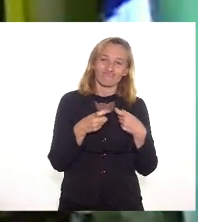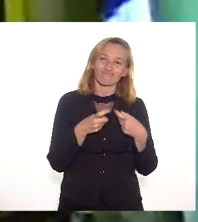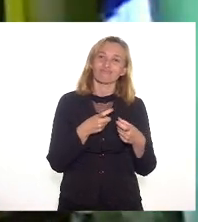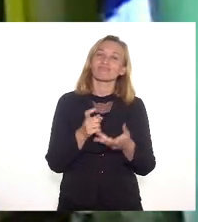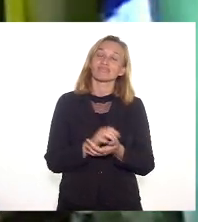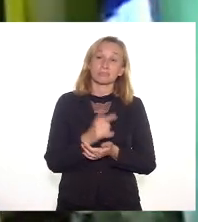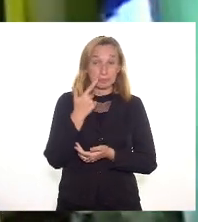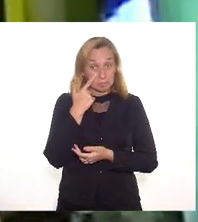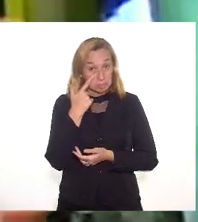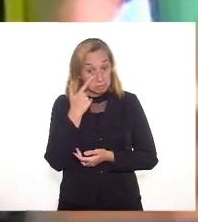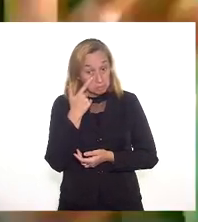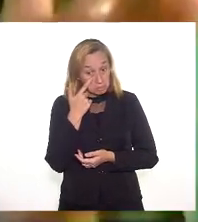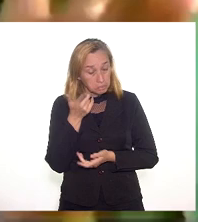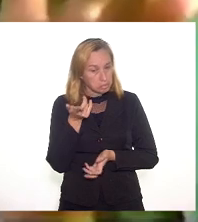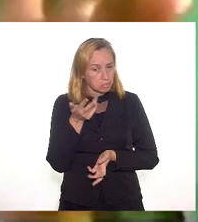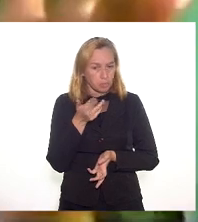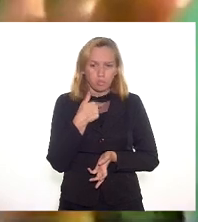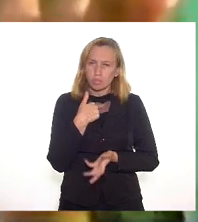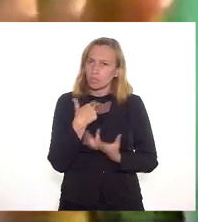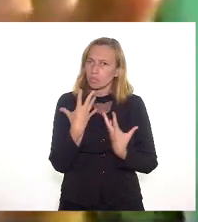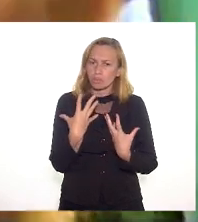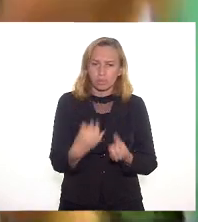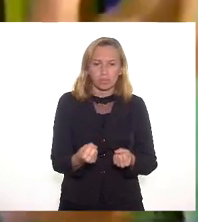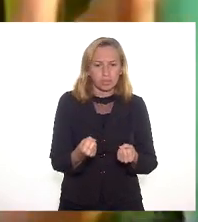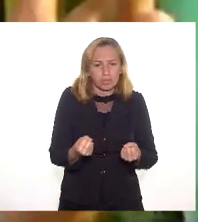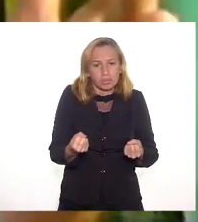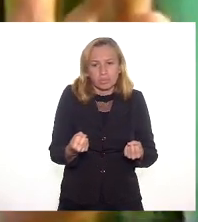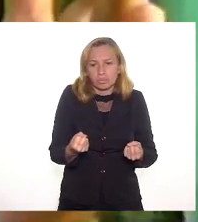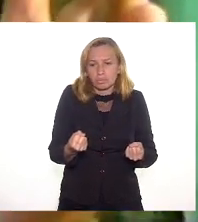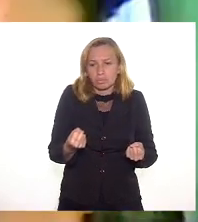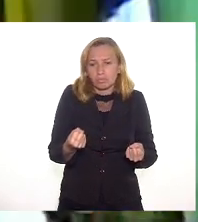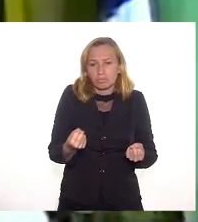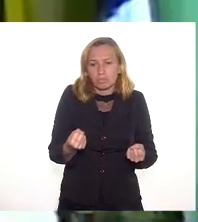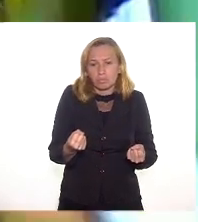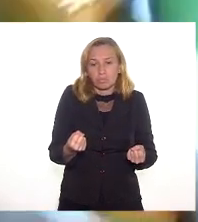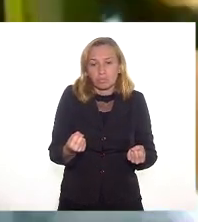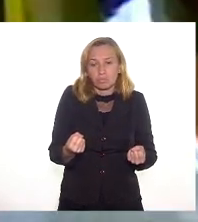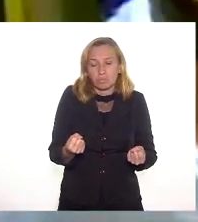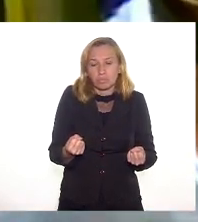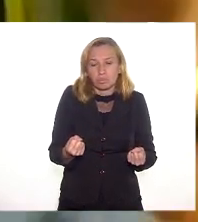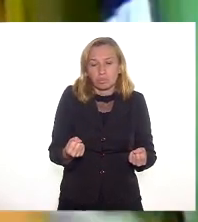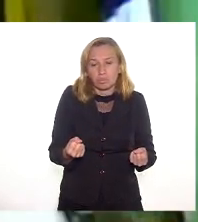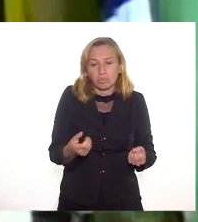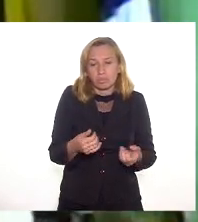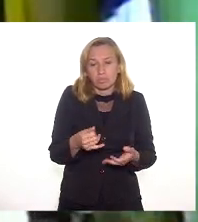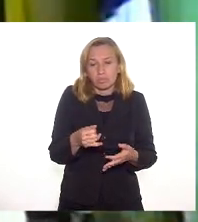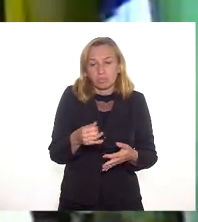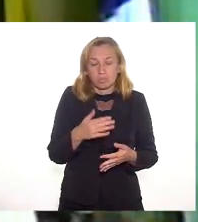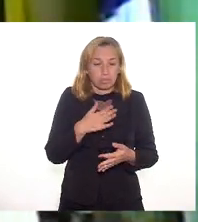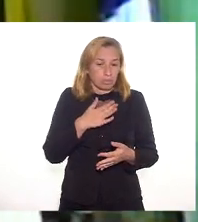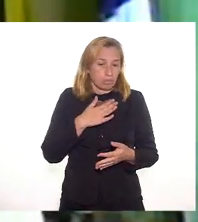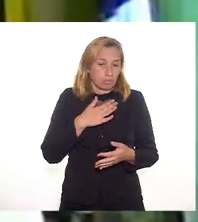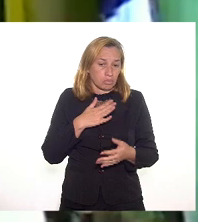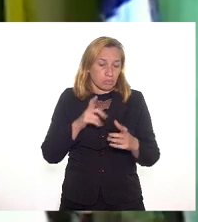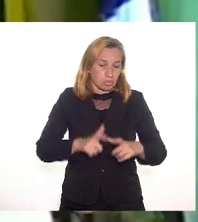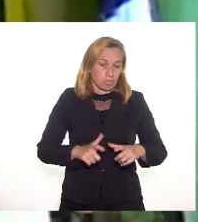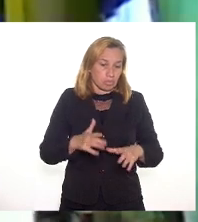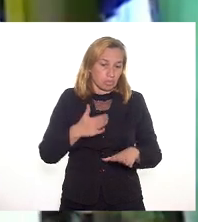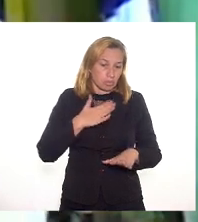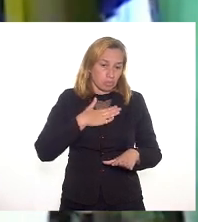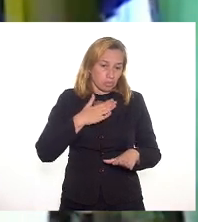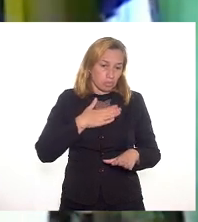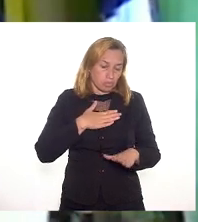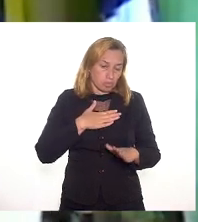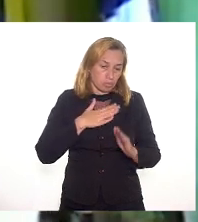Veja, eu não posso aceitar hipótese em uma que, por exemplo, na minha região, a